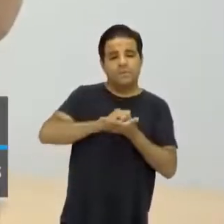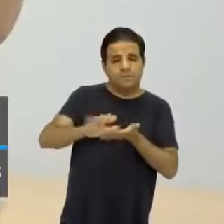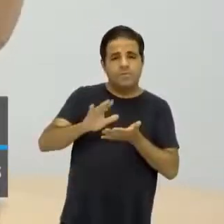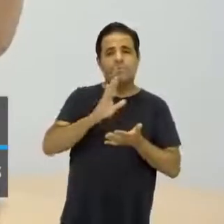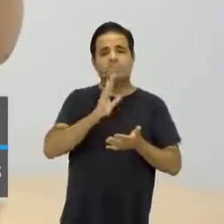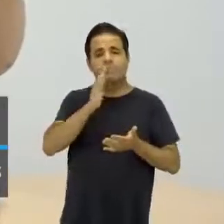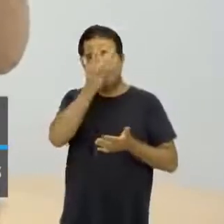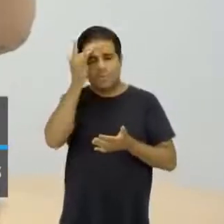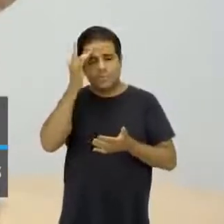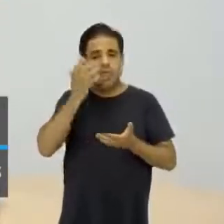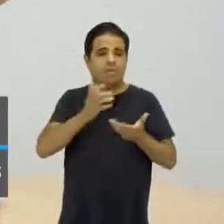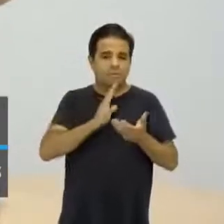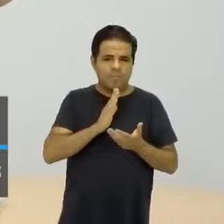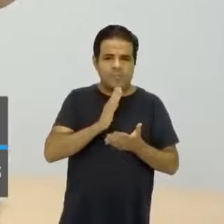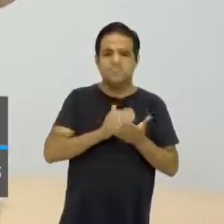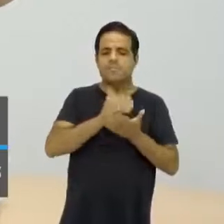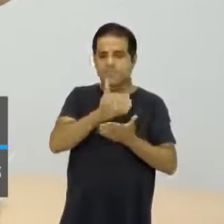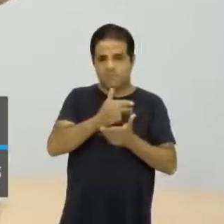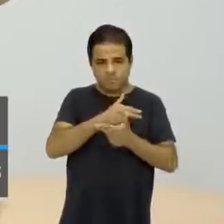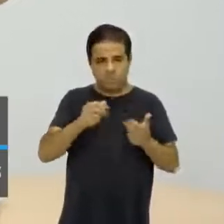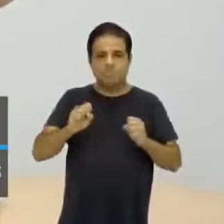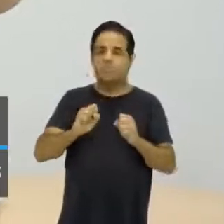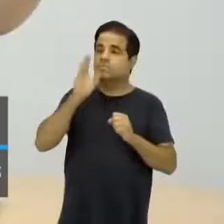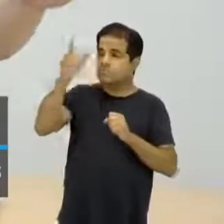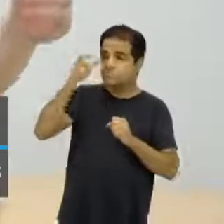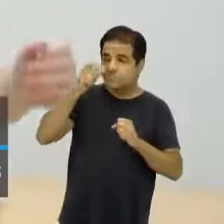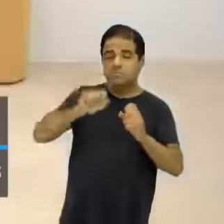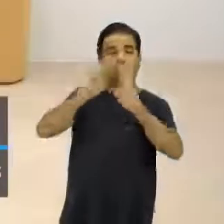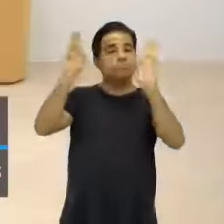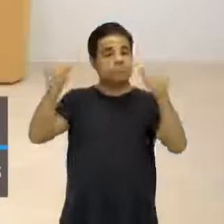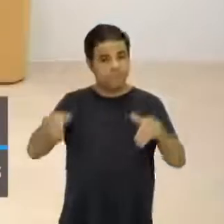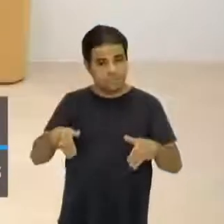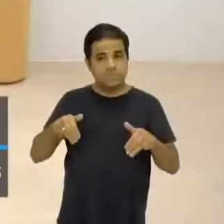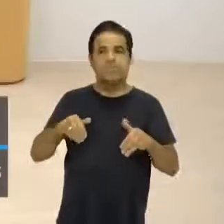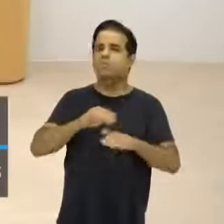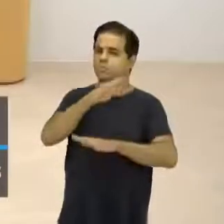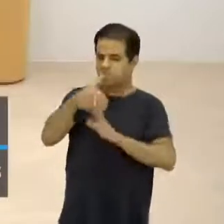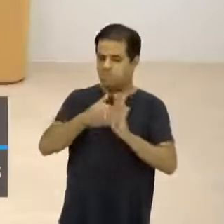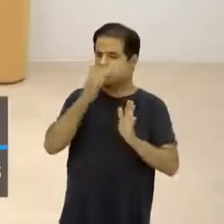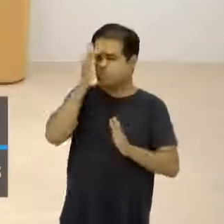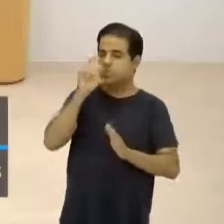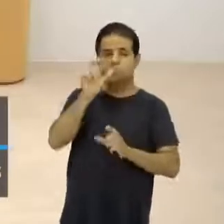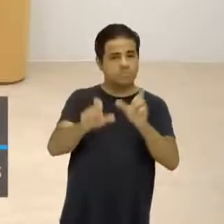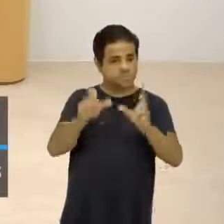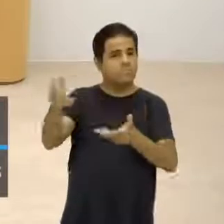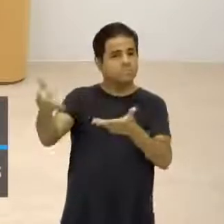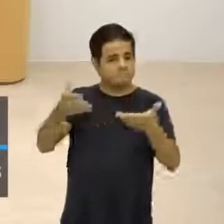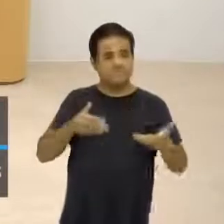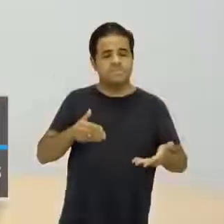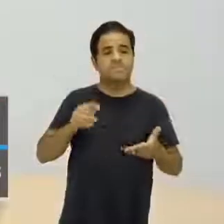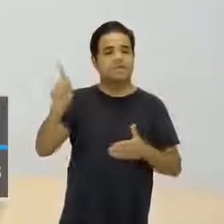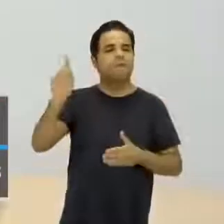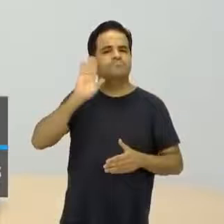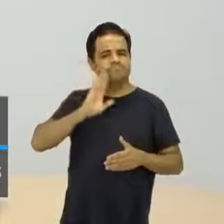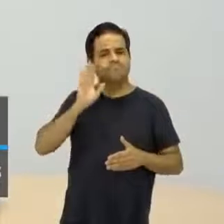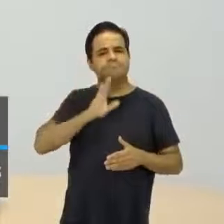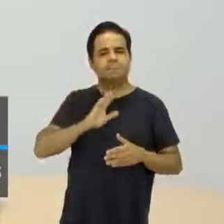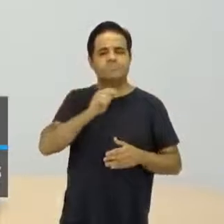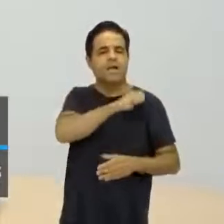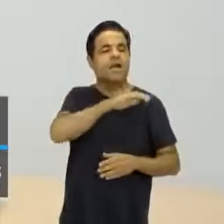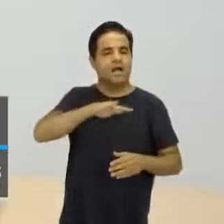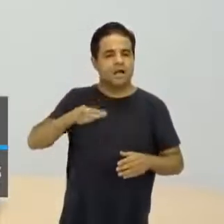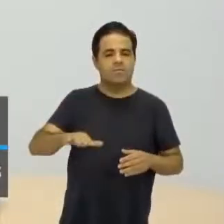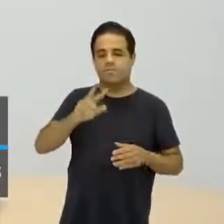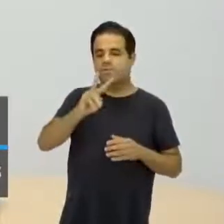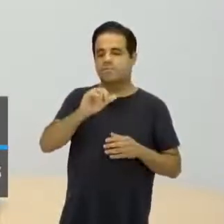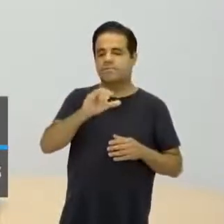conhecer um pouquinho também, podem ir ao Museu do Imigrante. Sim, serão muito bem recebidos, o pessoal lá é muito bacana. A aluna Vicente